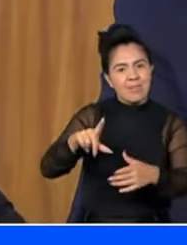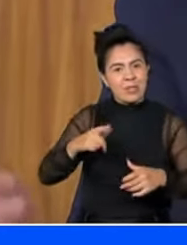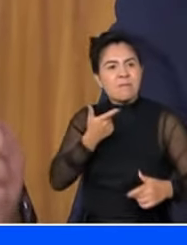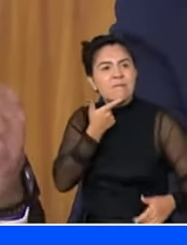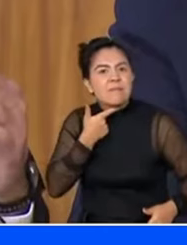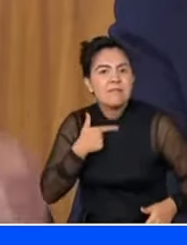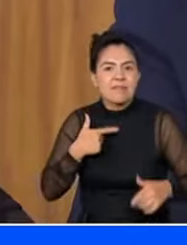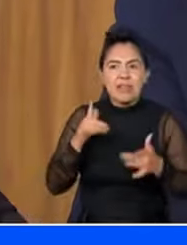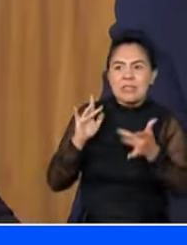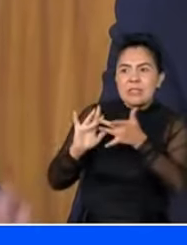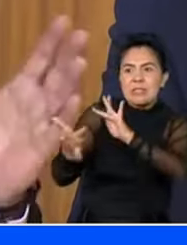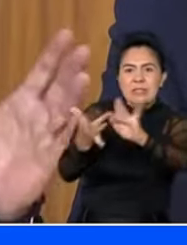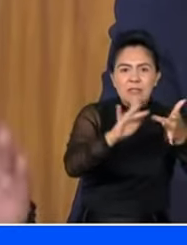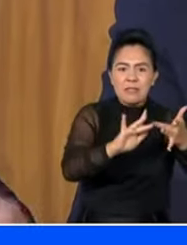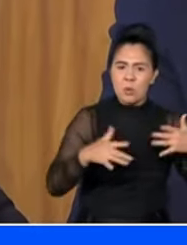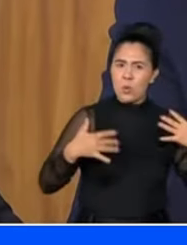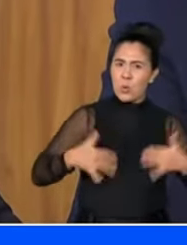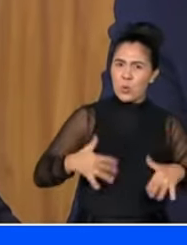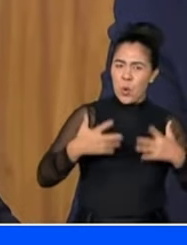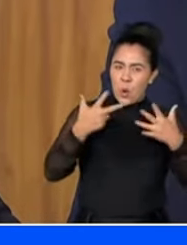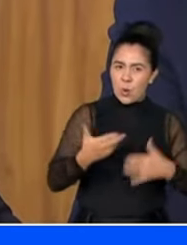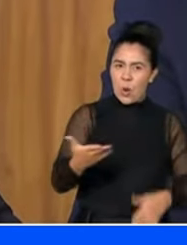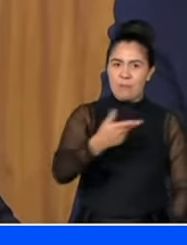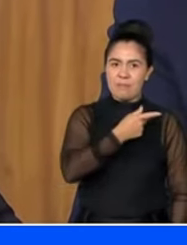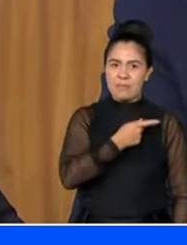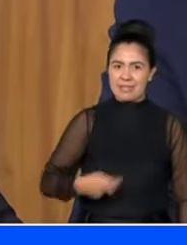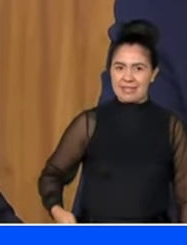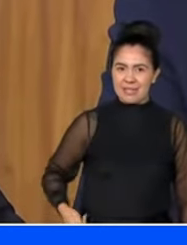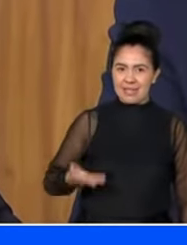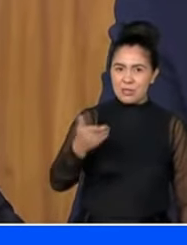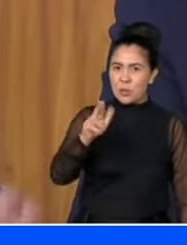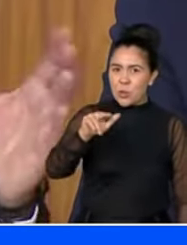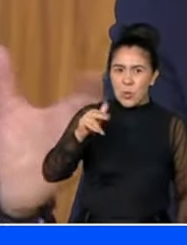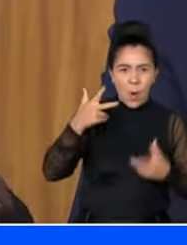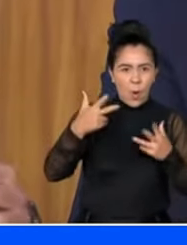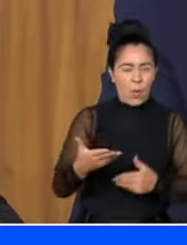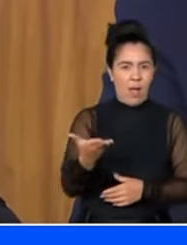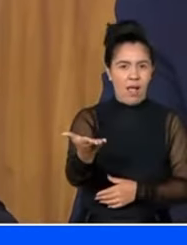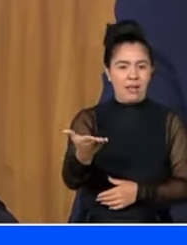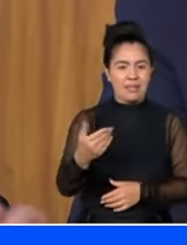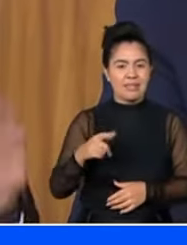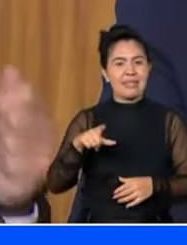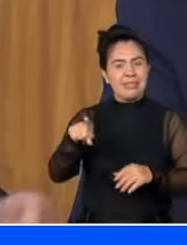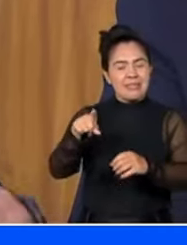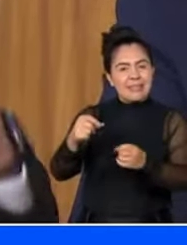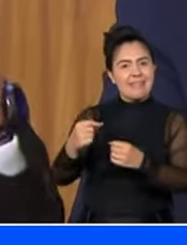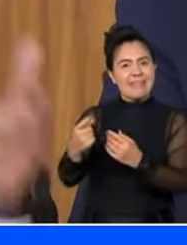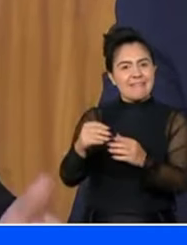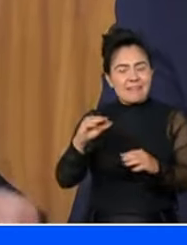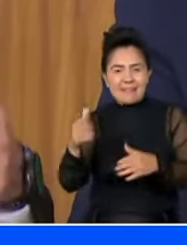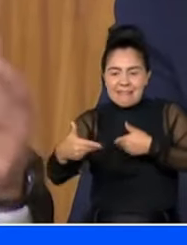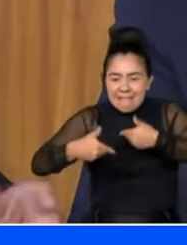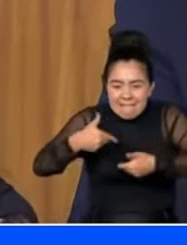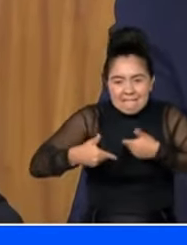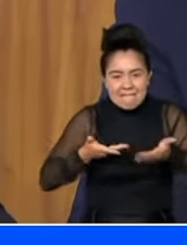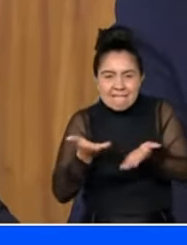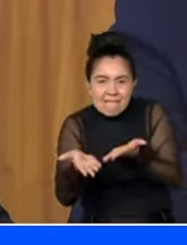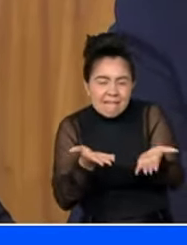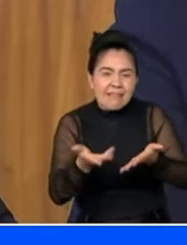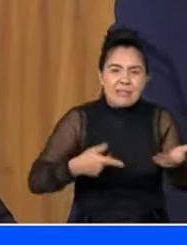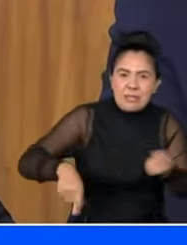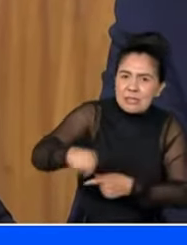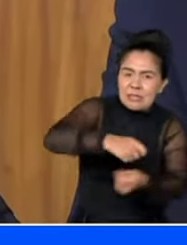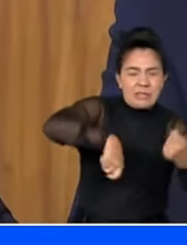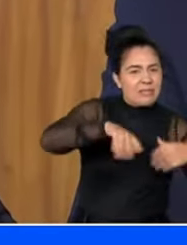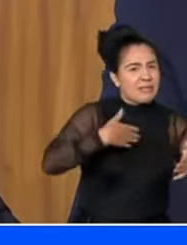nunca vi ninguém tão disposto, conheço o presidente há mais de 40 anos, mas é incrível como ele contamina a gente com essa dinâmica, não tem sábado, não tem domingo, e